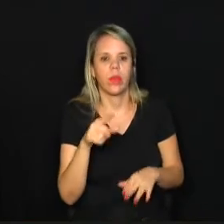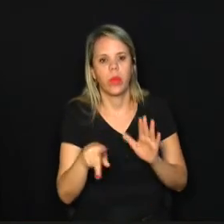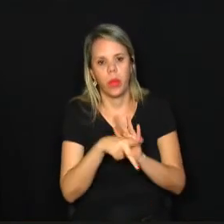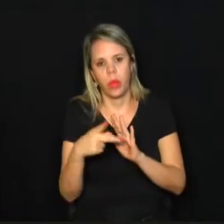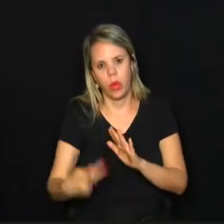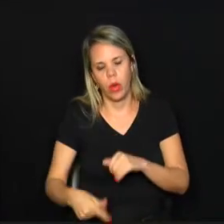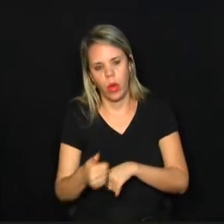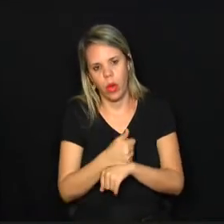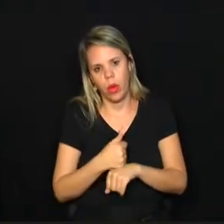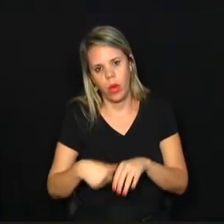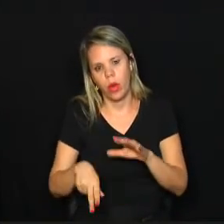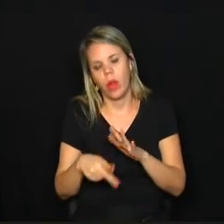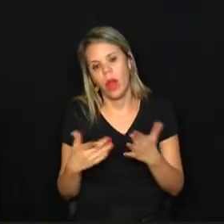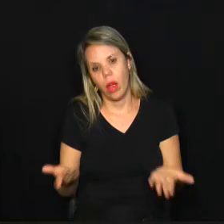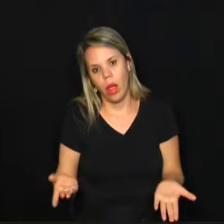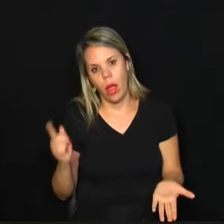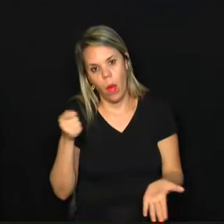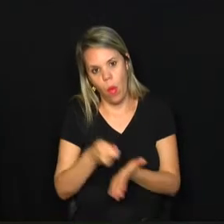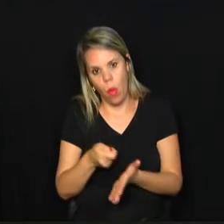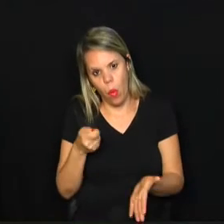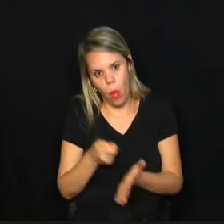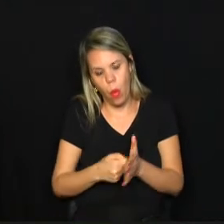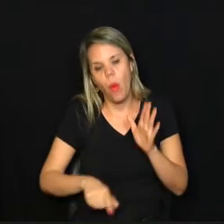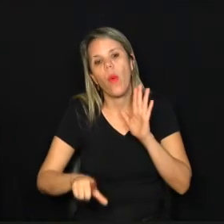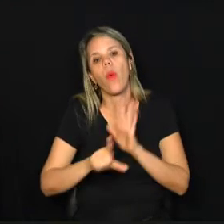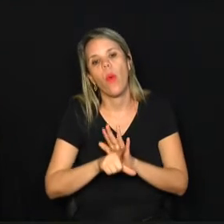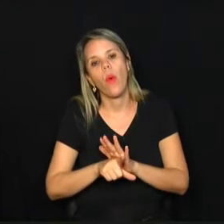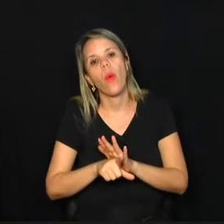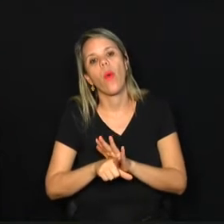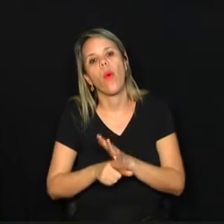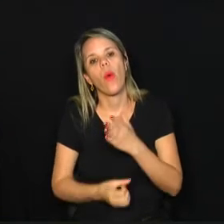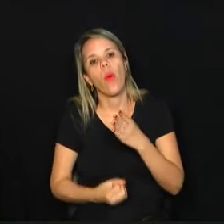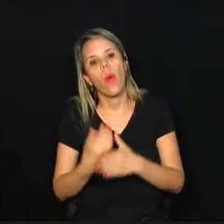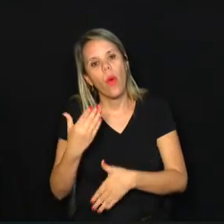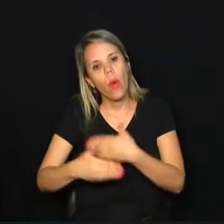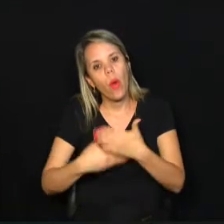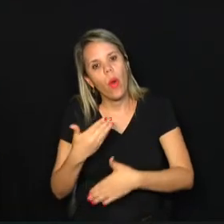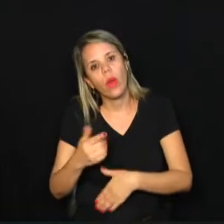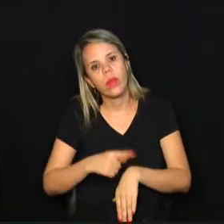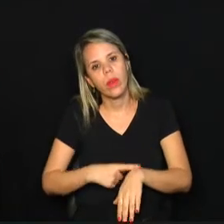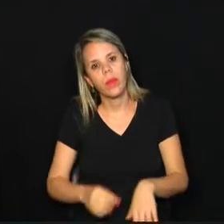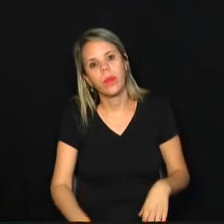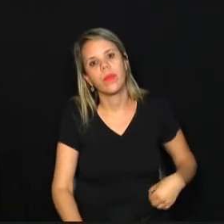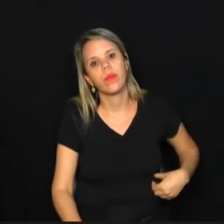que aliás é também uma exigência legal para que isso venha a acontecer ao longo do tempo.